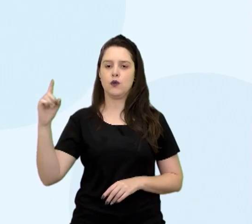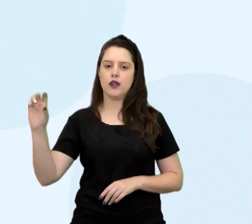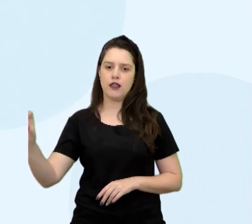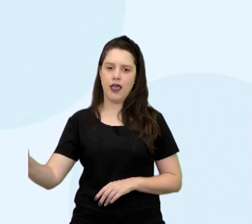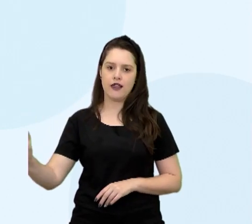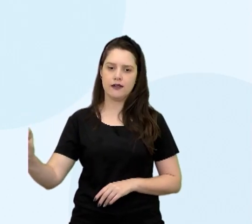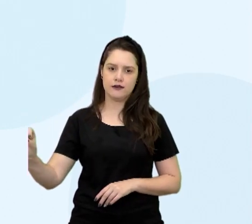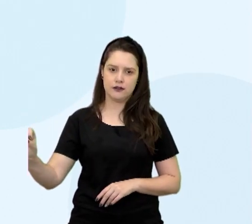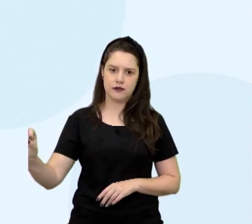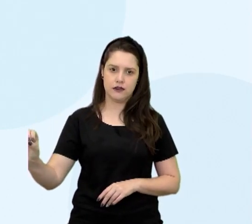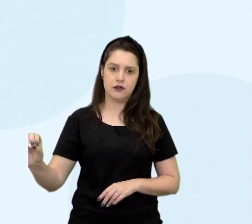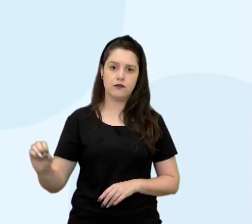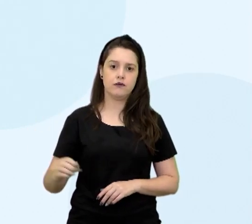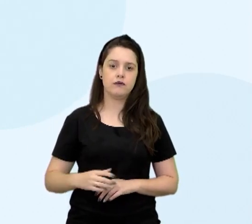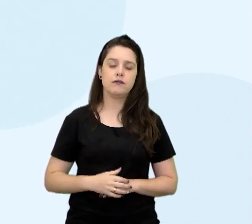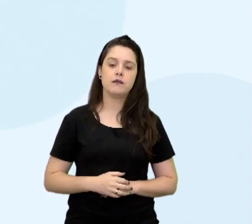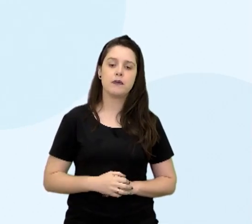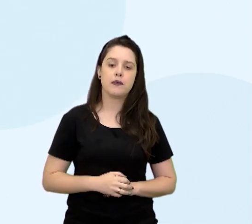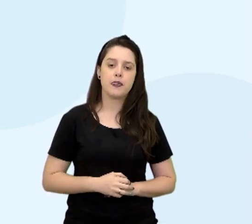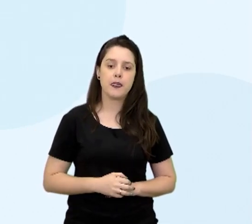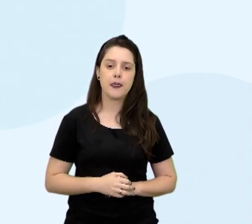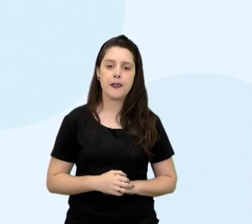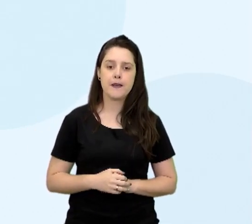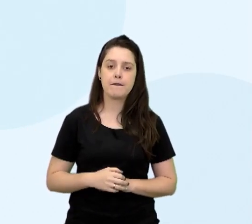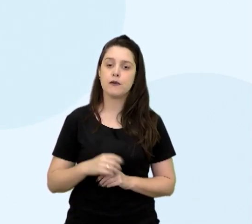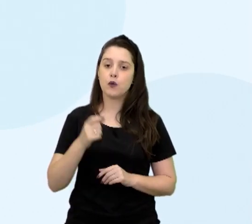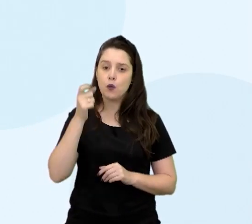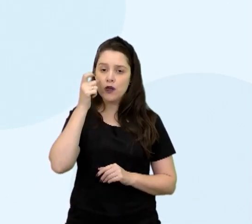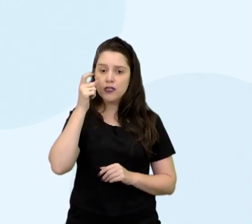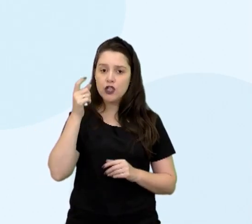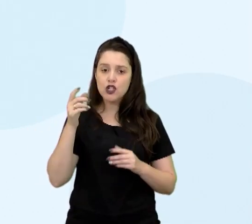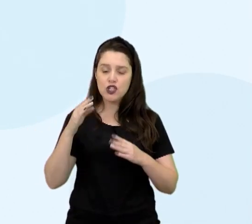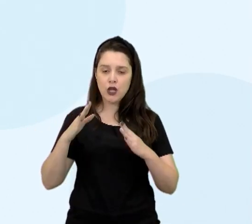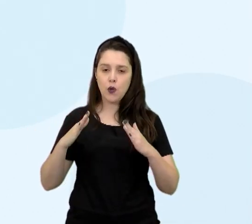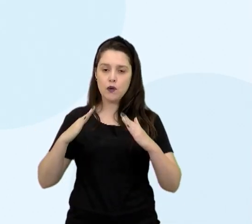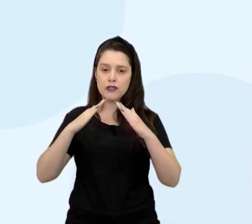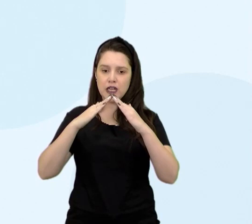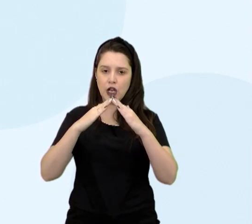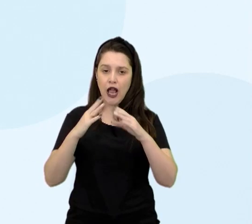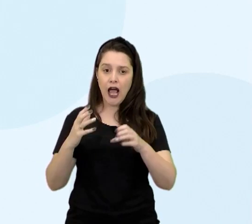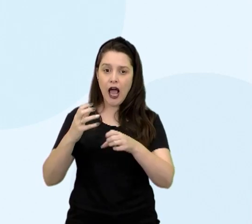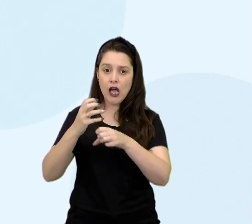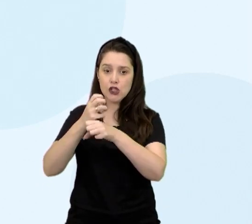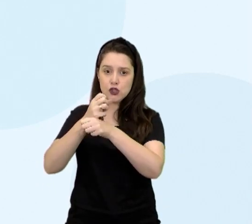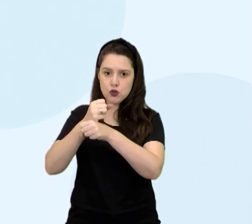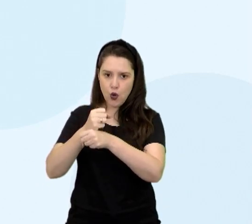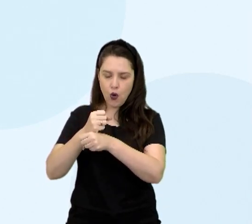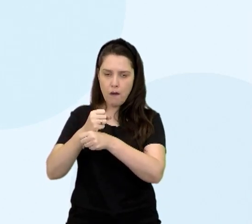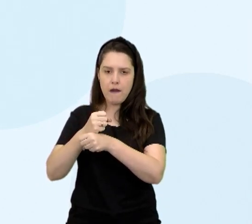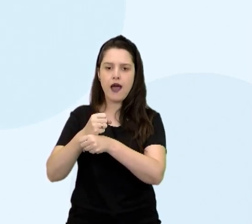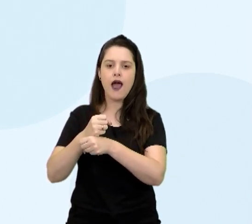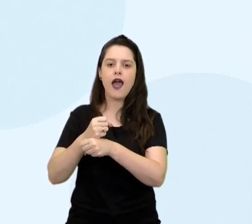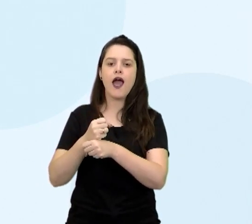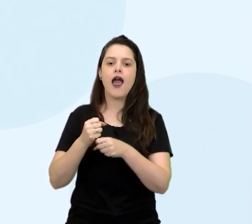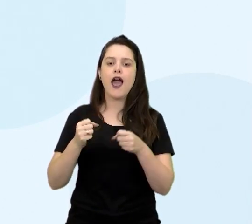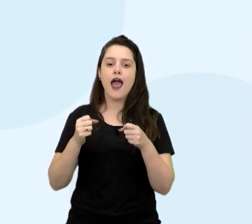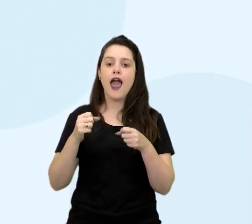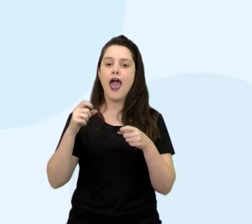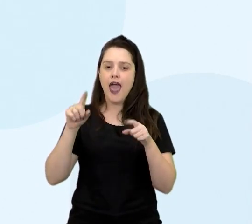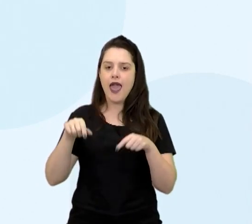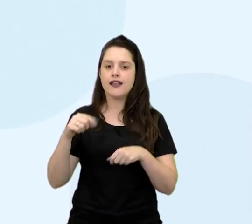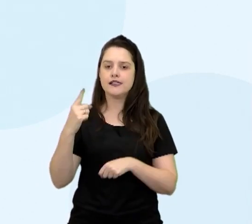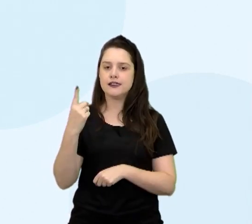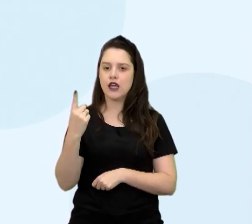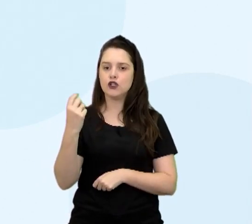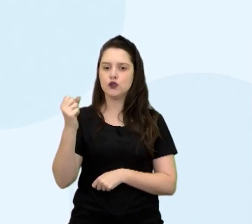aí ontem o Tony explicou pra gente que quando a gente tem um triângulo, a soma dos ângulos internos tem que dar 180, né,